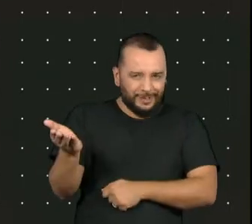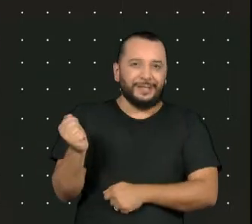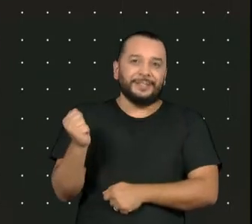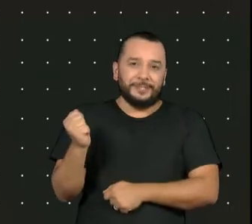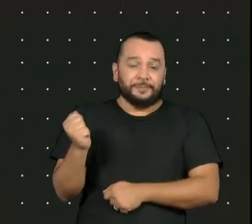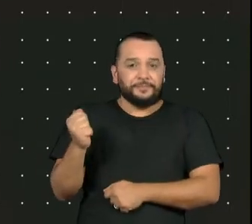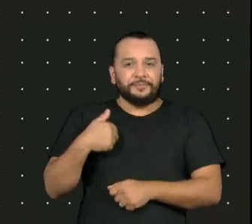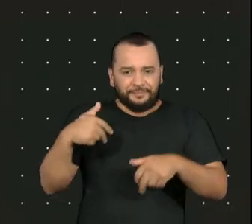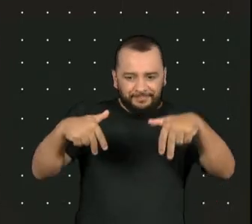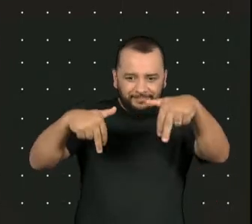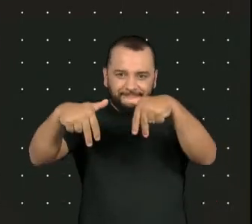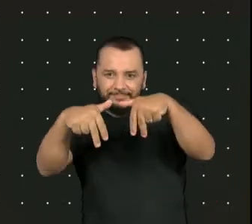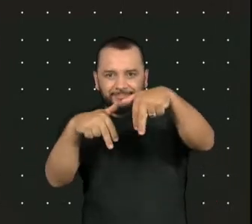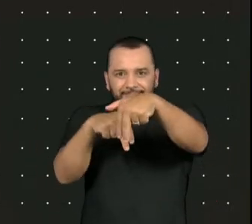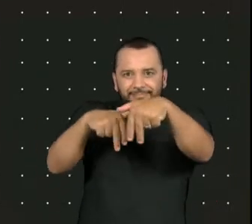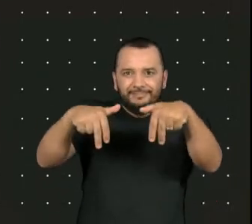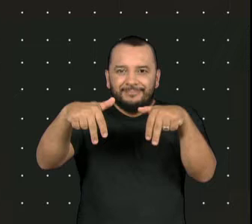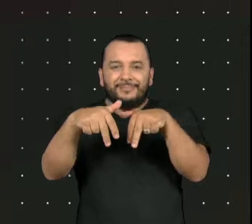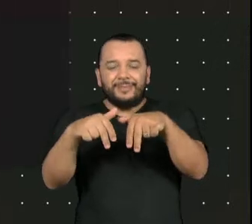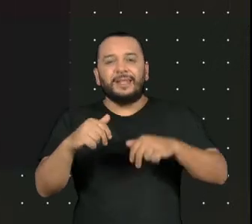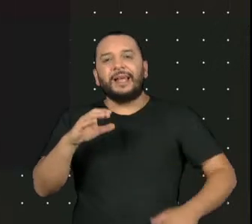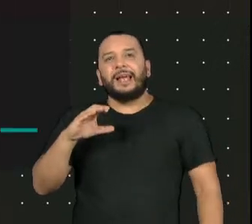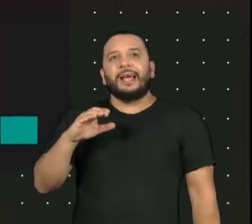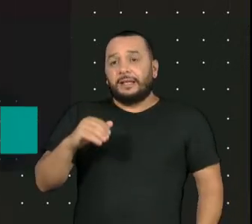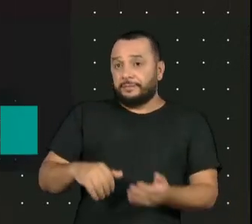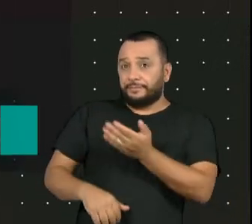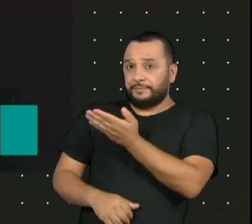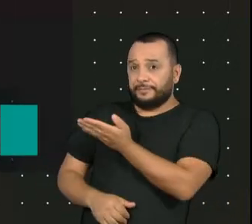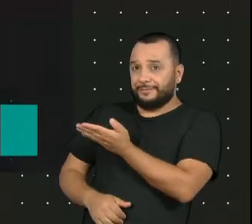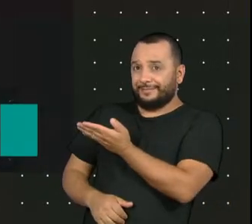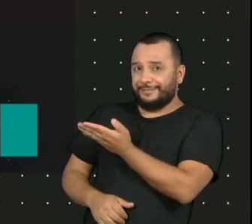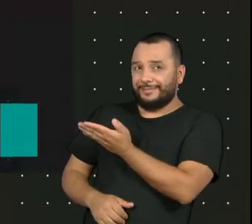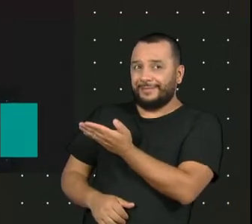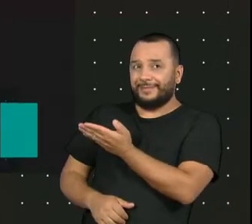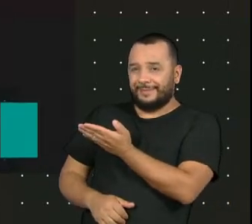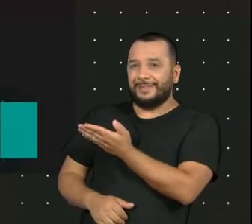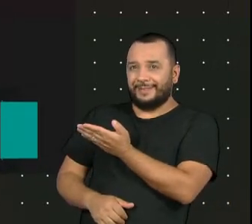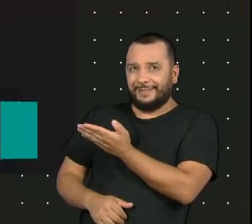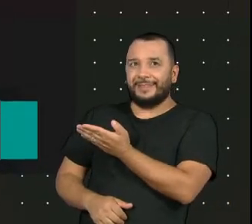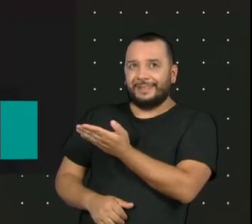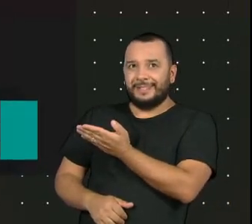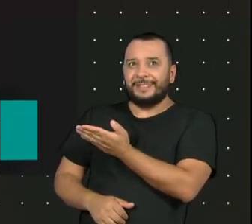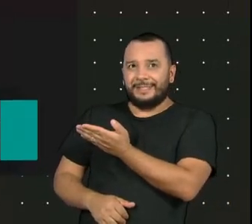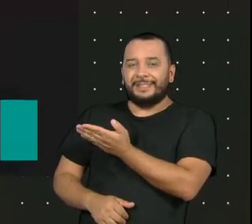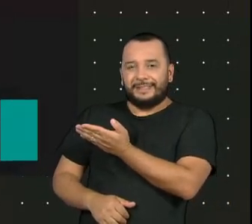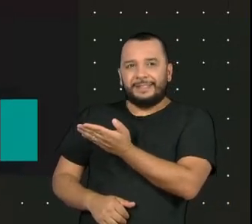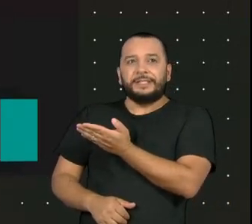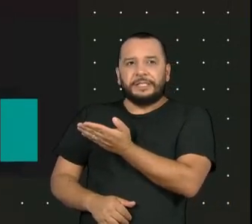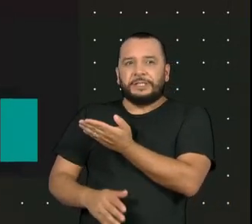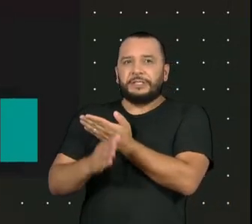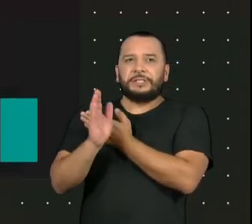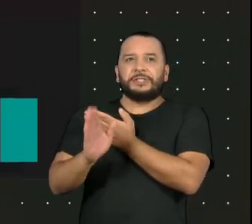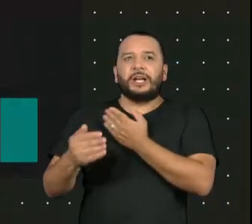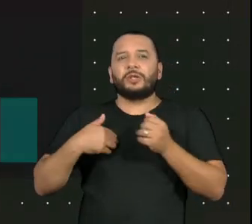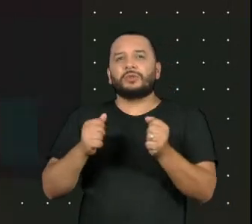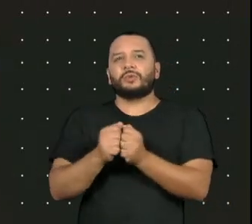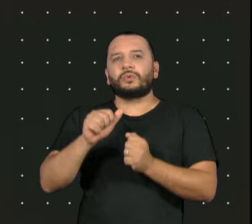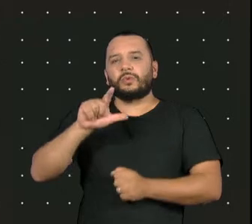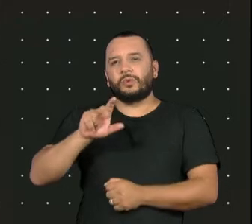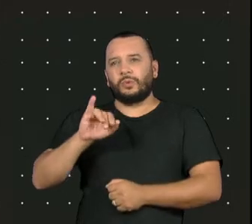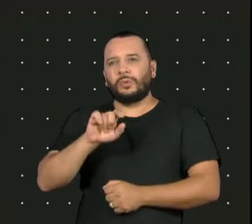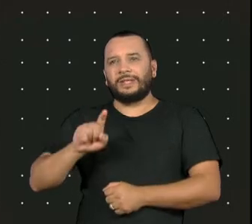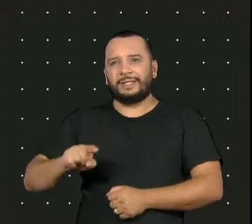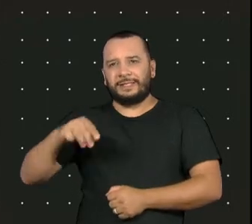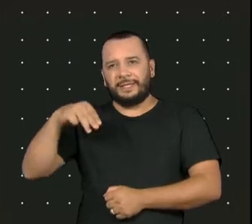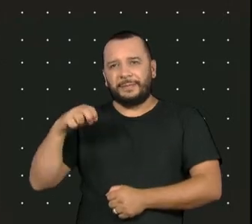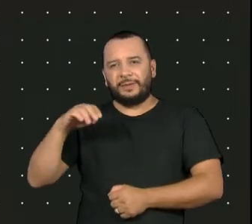palco, em Cancão de Fogo, e excursionando pelo Norte e Nordeste com Luiz Mendonça,